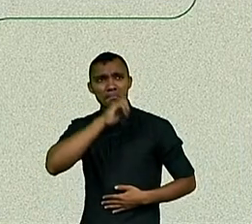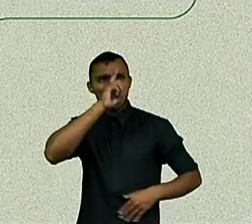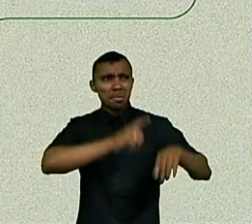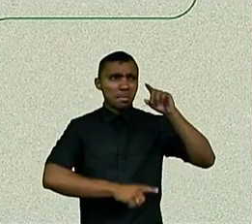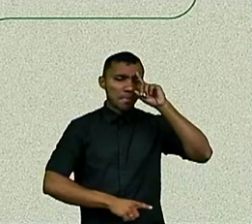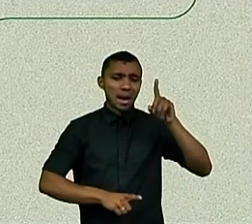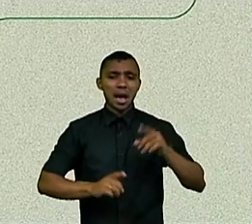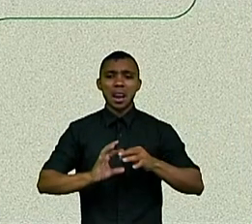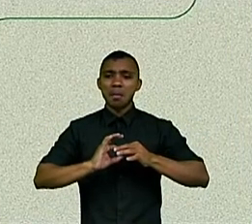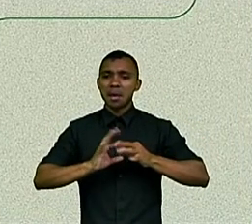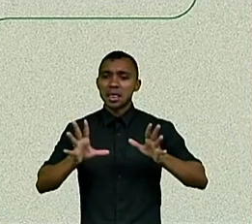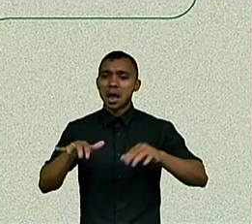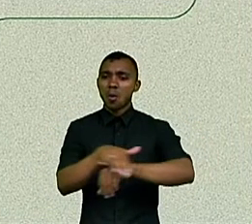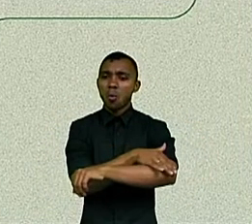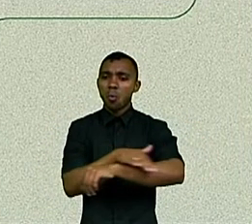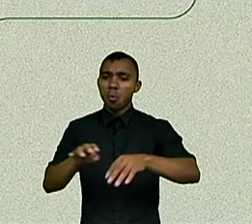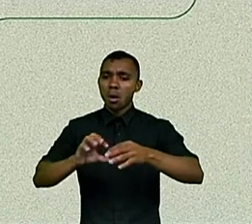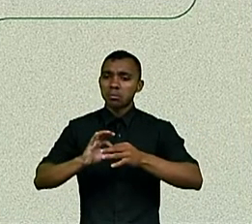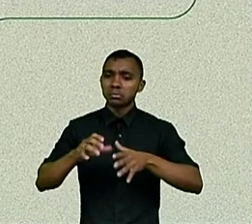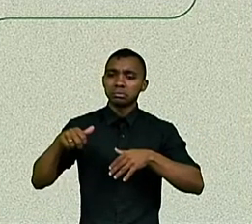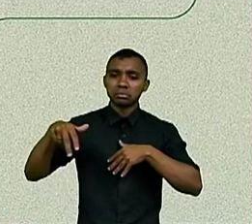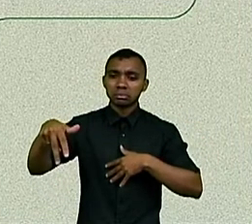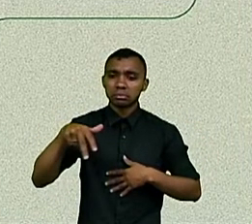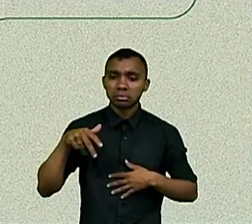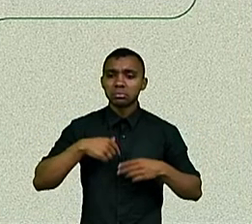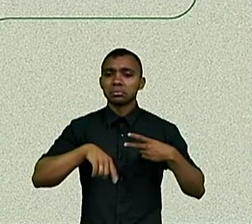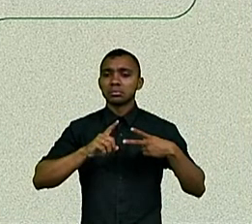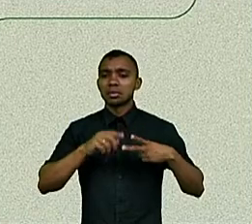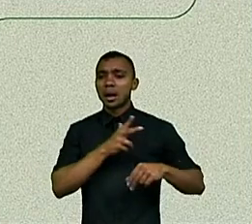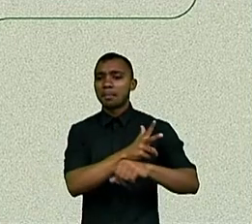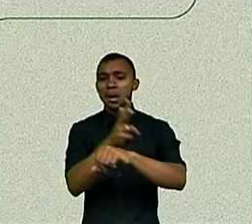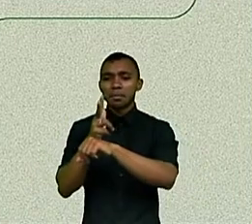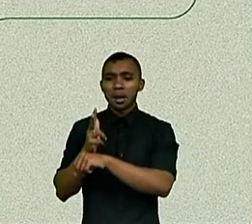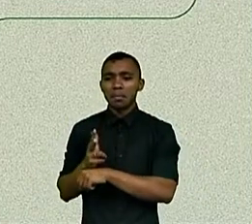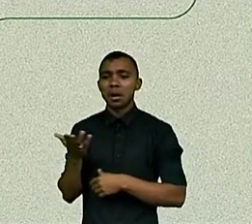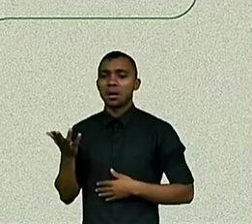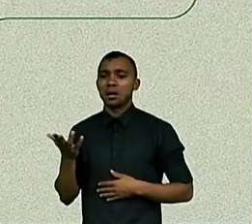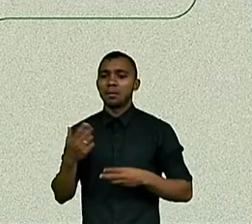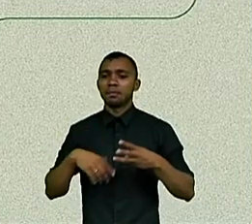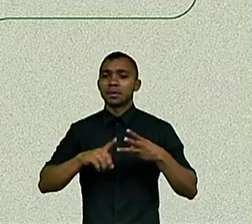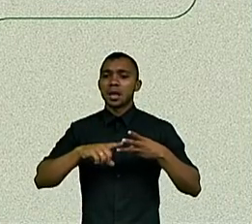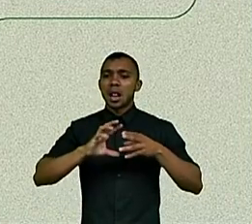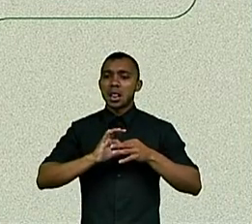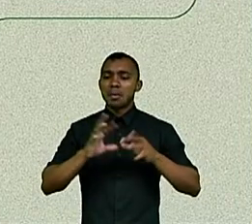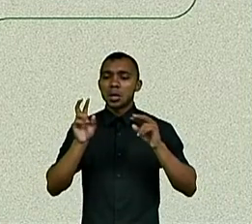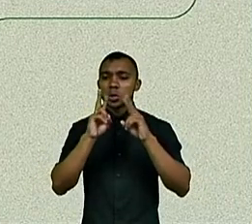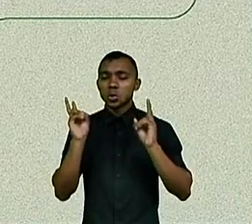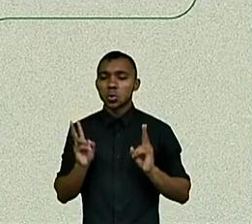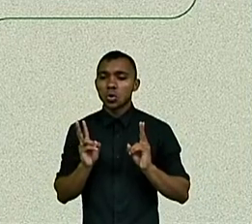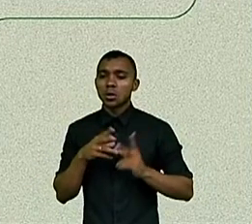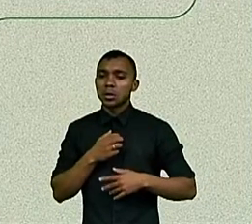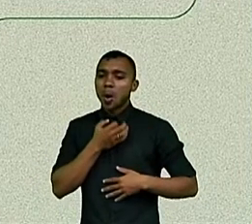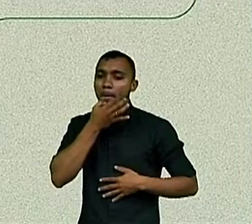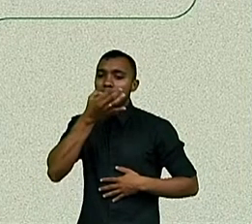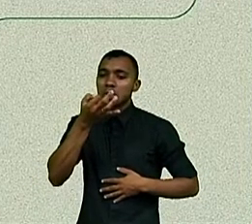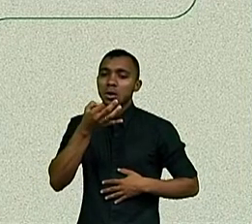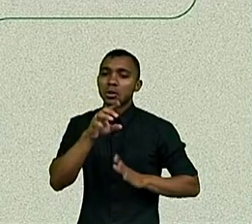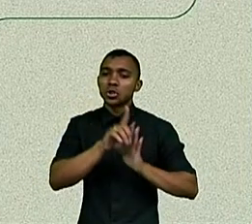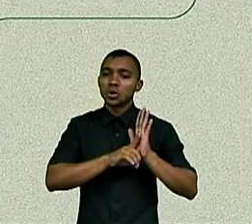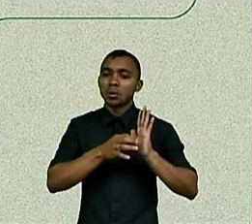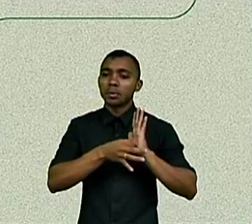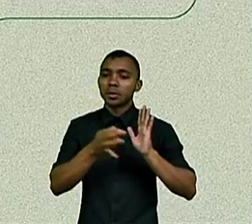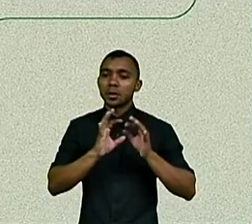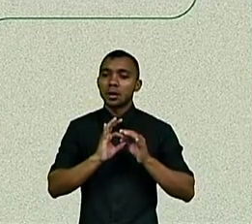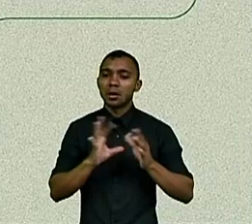de vir liberdade de imprensa liberdade de expressão tá então é um dos pontos